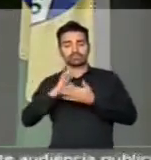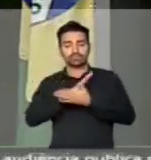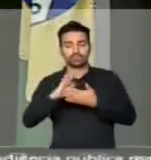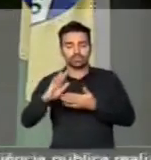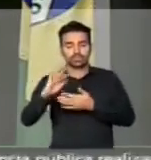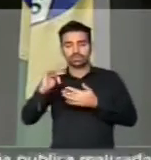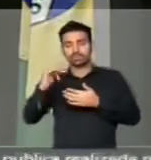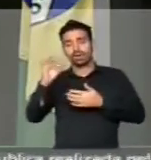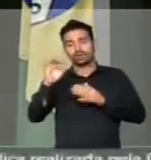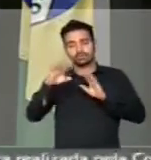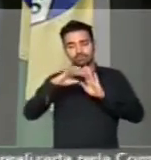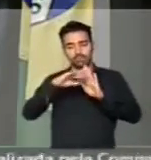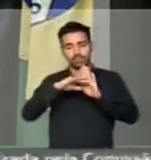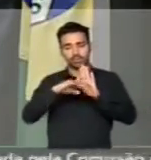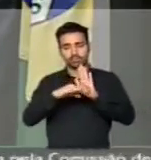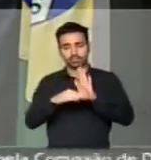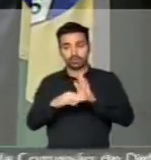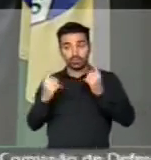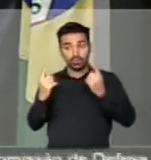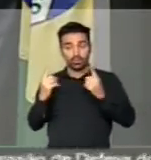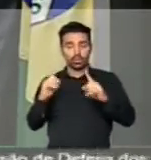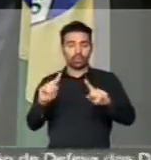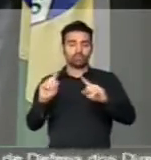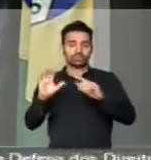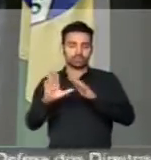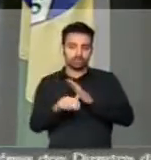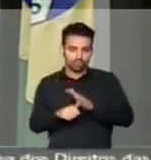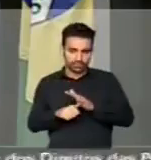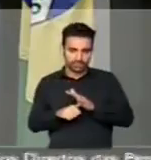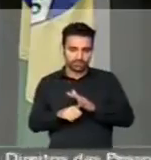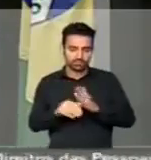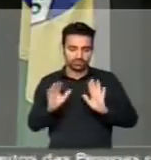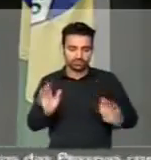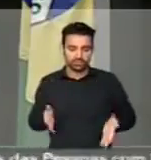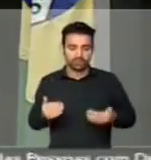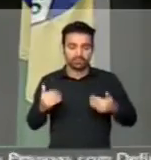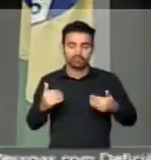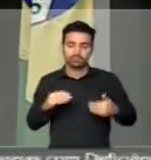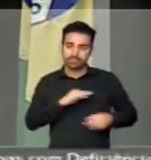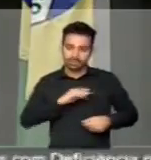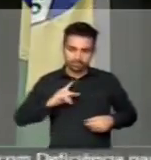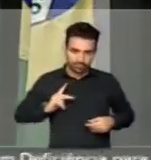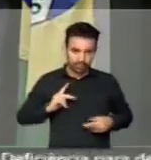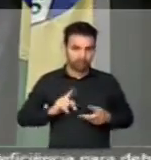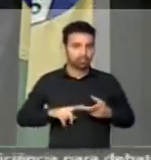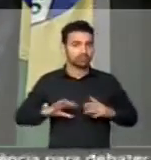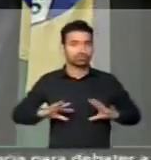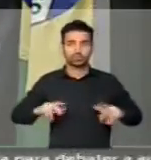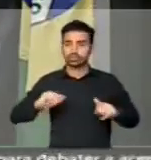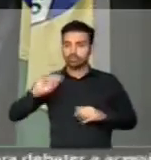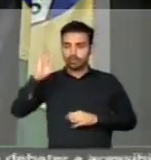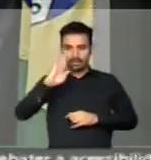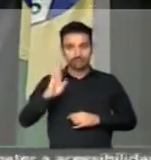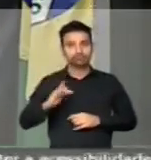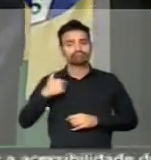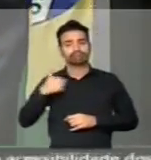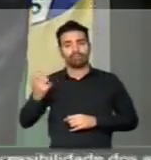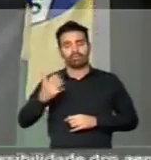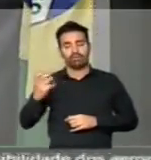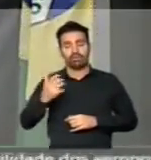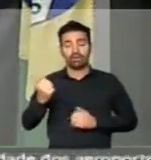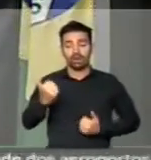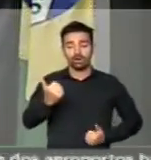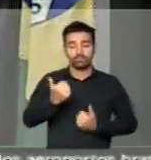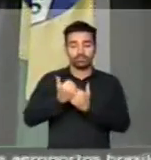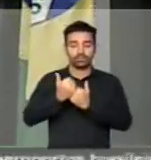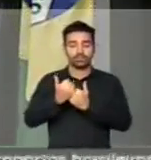10 medidas contra a corrupção defendidas pelos ministérios públicos de todo o país, apoiadas